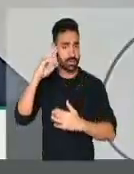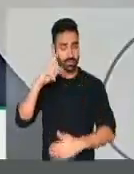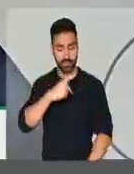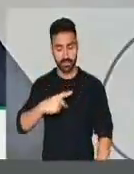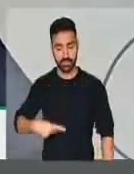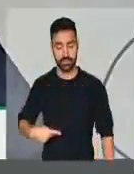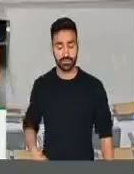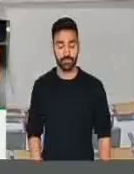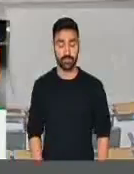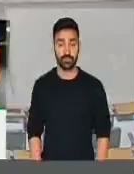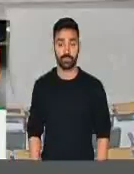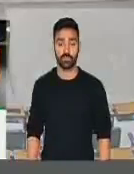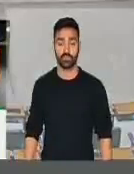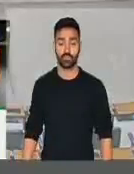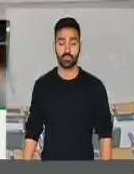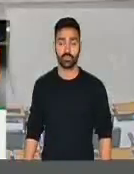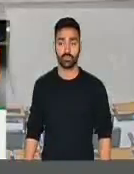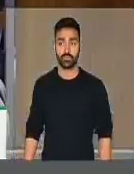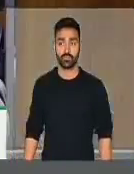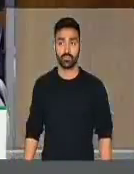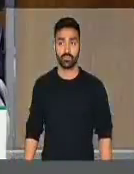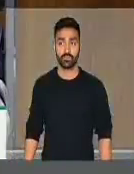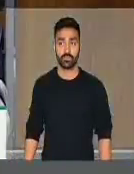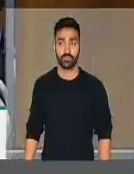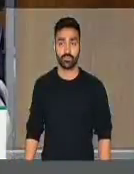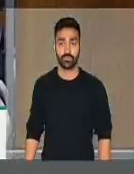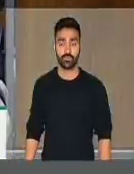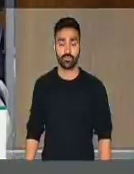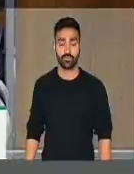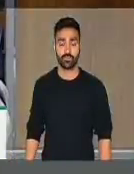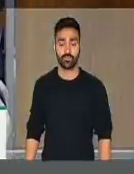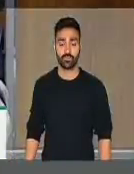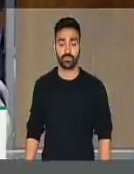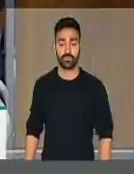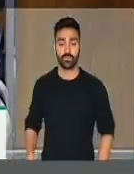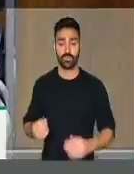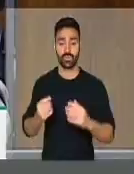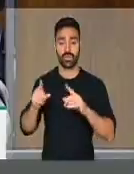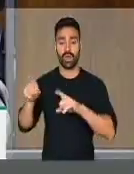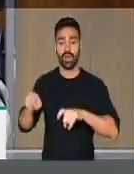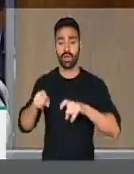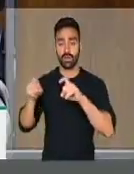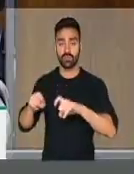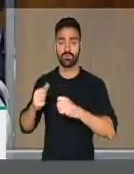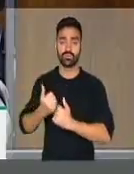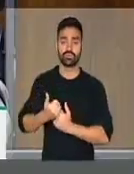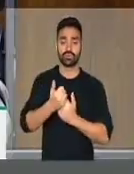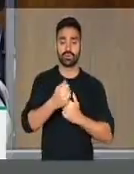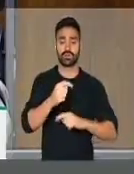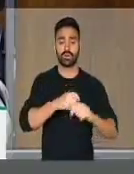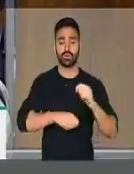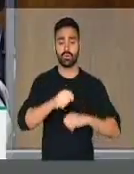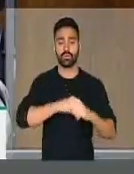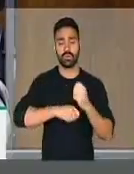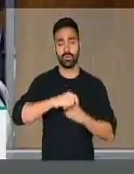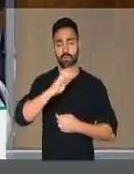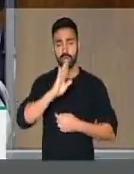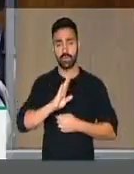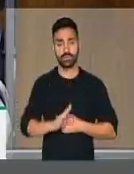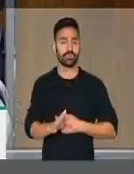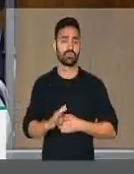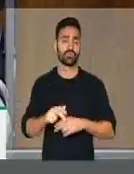parabéns deputado colatto é agricultura sustenta a economia brasileira e tem sido responsável